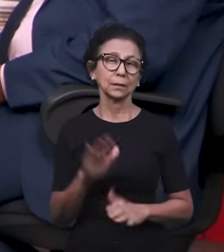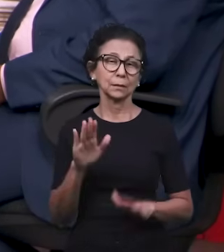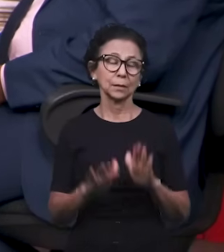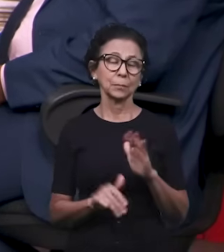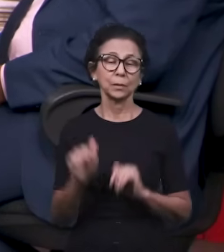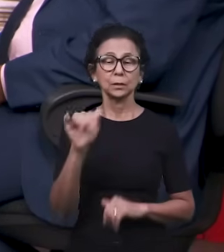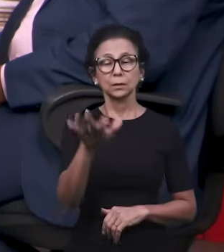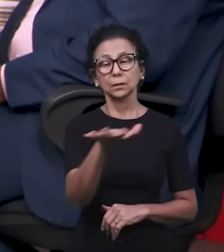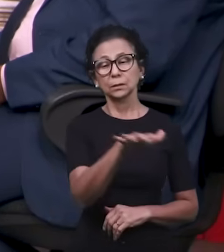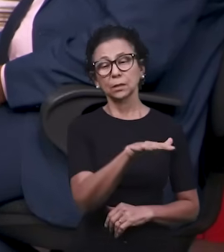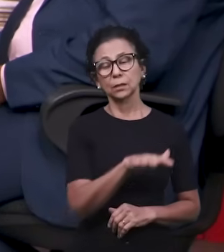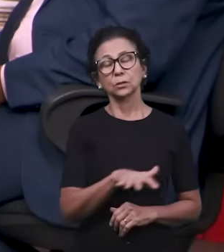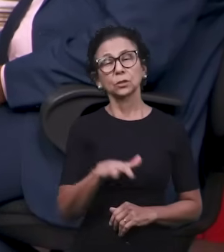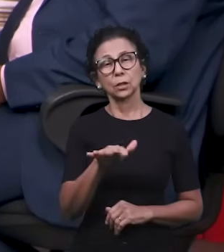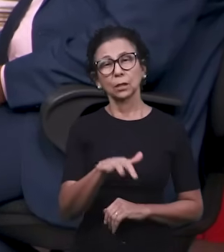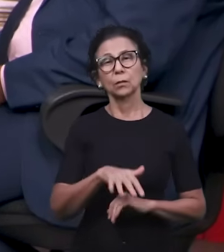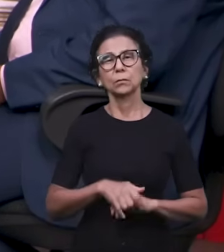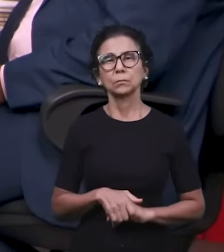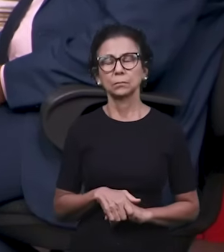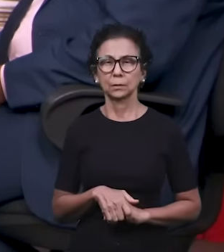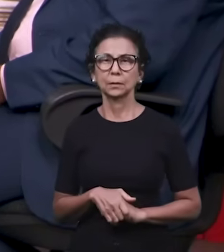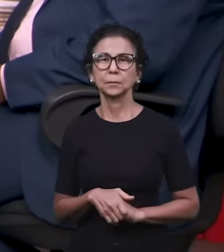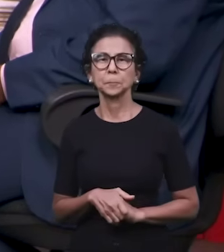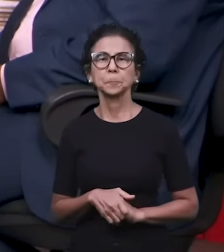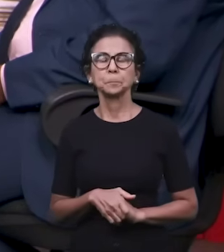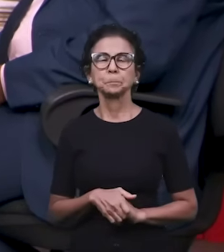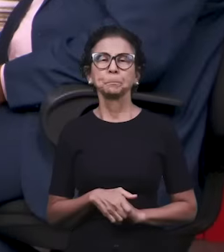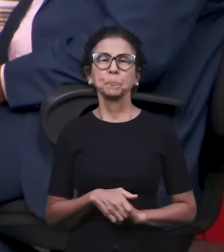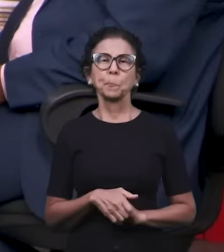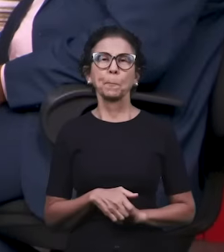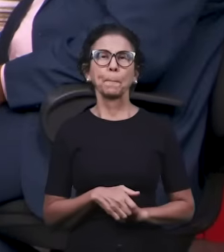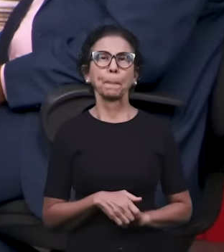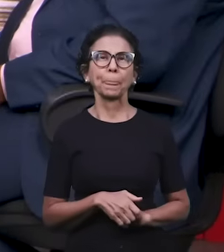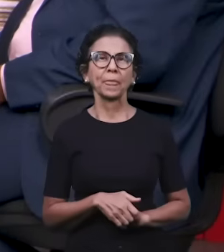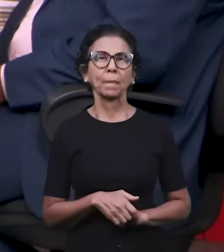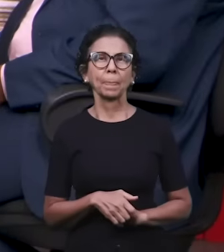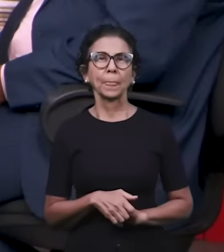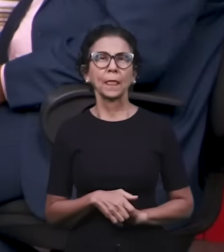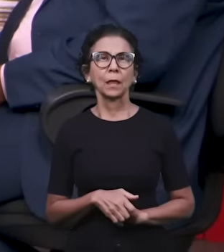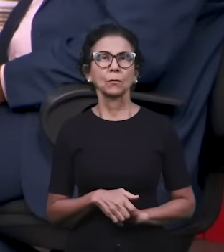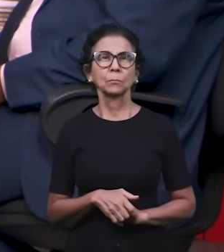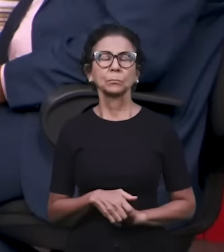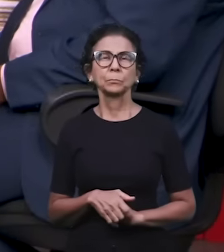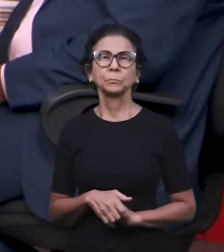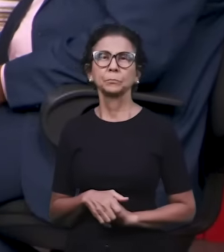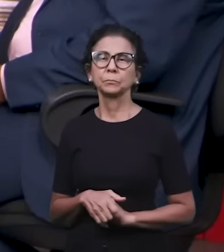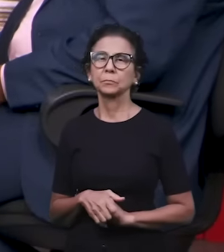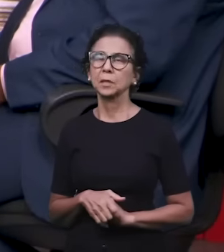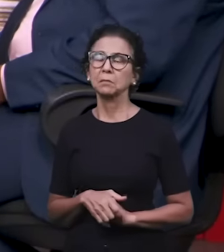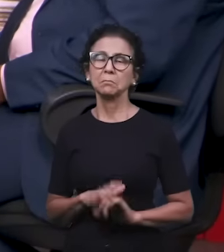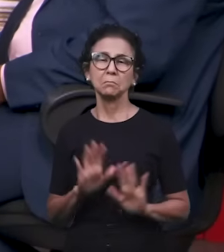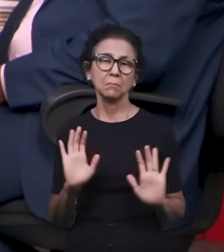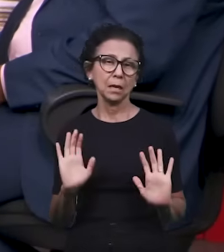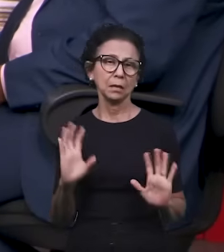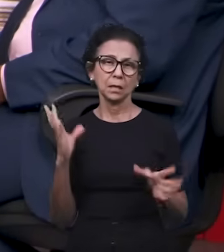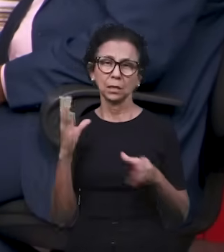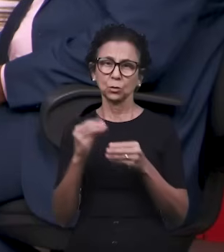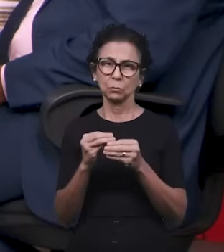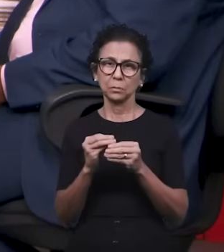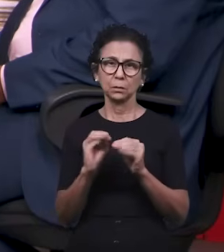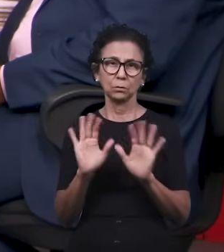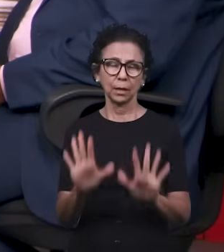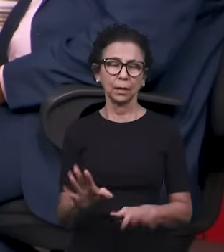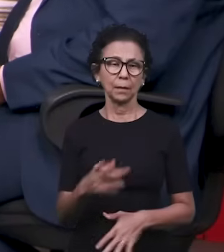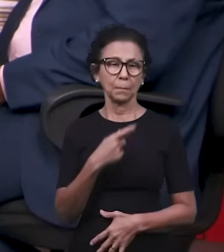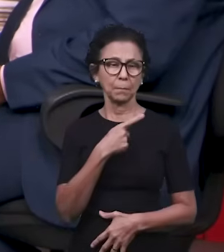judeus, convertidos. Então, por isso, esse aspecto é apenas Mas tudo é pastor, Tudo se referia ao pastor, Mas o que está